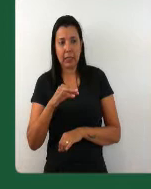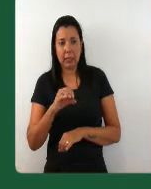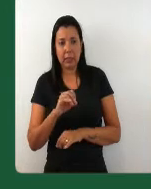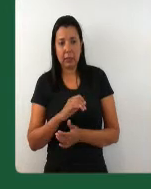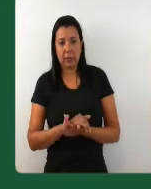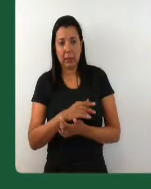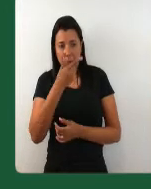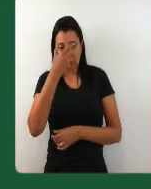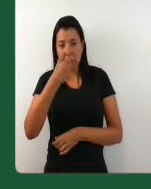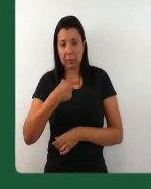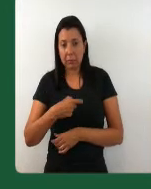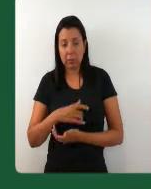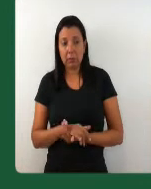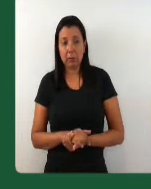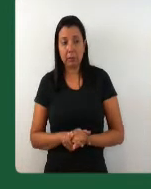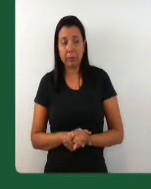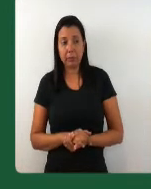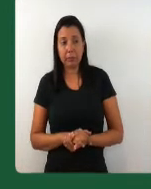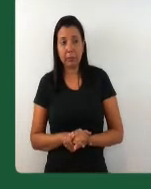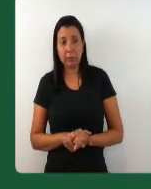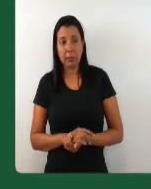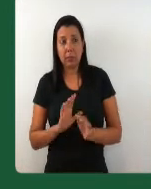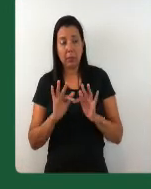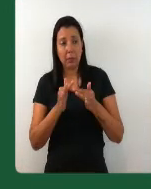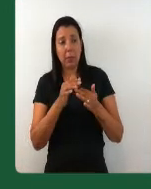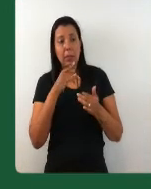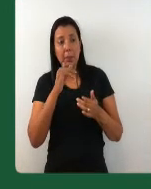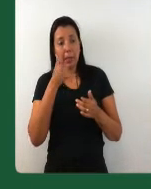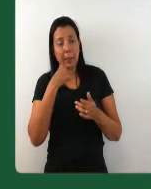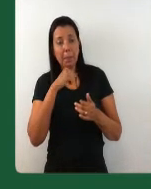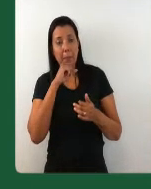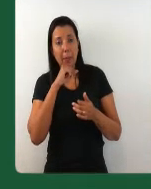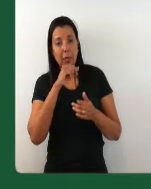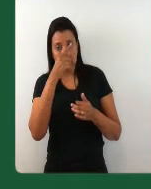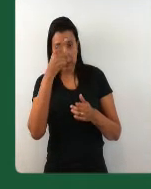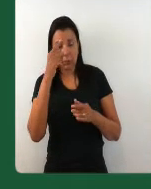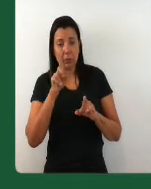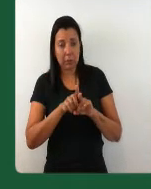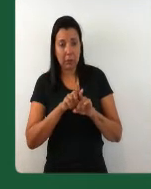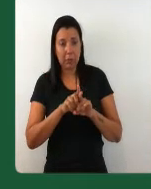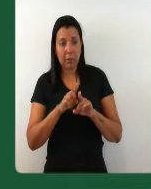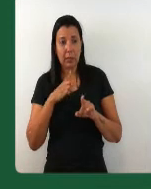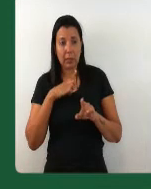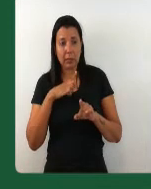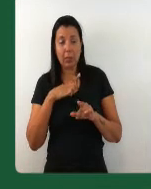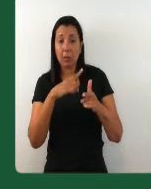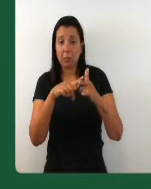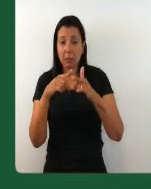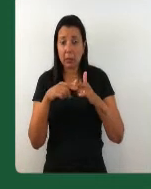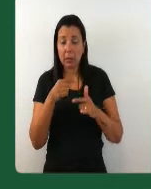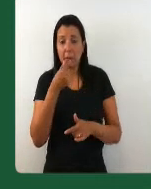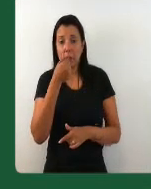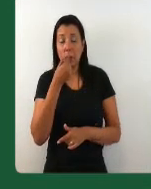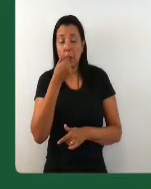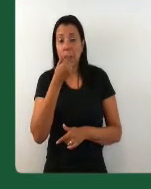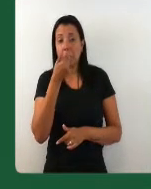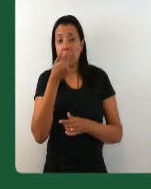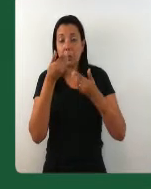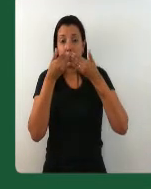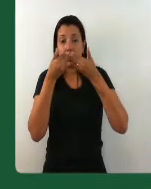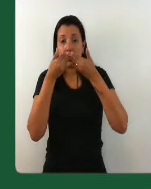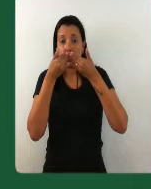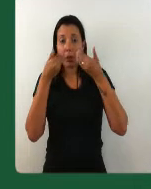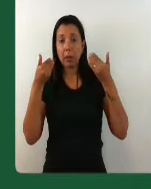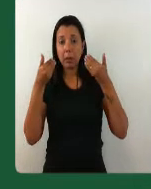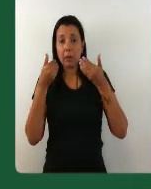minha pessoa e a família, o pai, a mãe e o paciente portador de fissura lábio-palatina